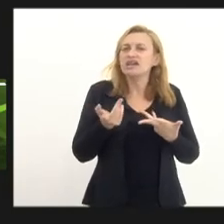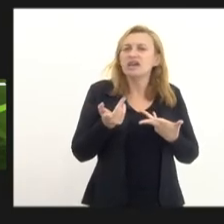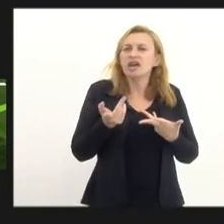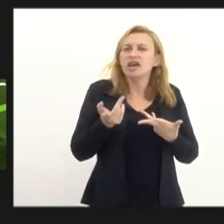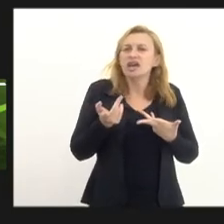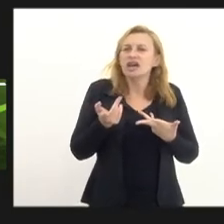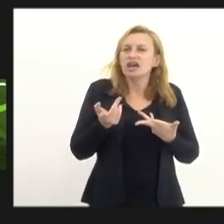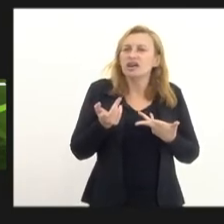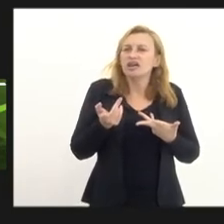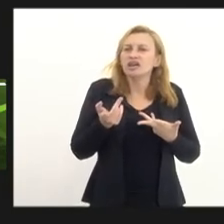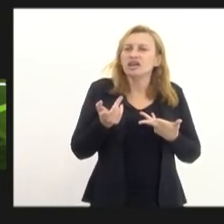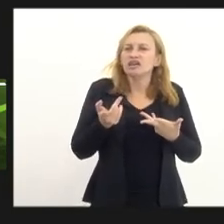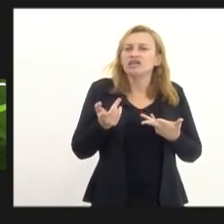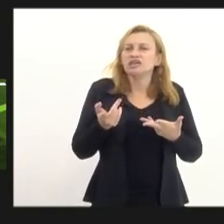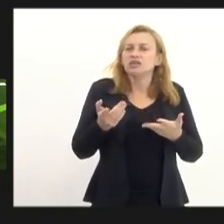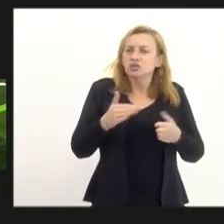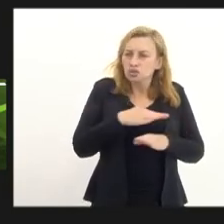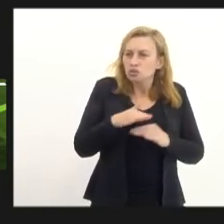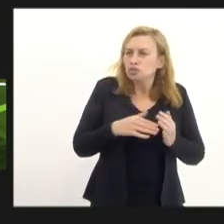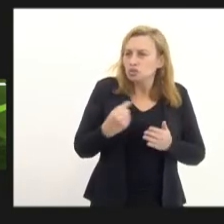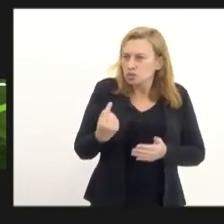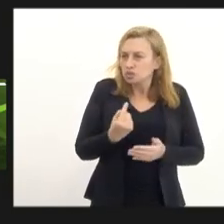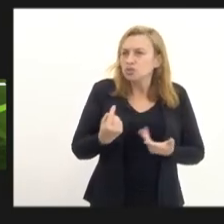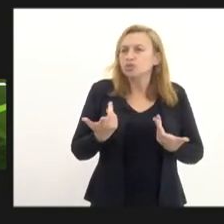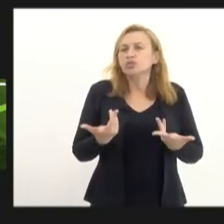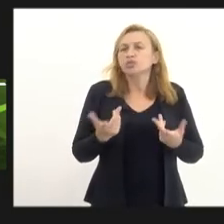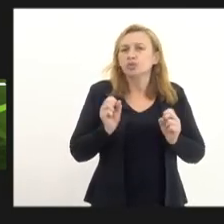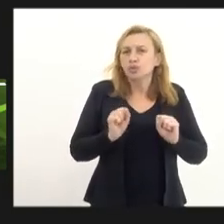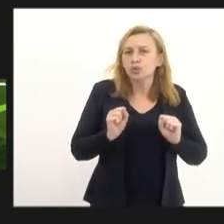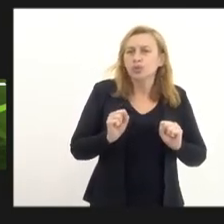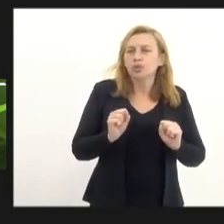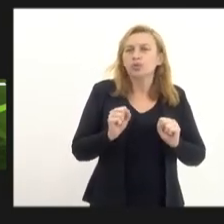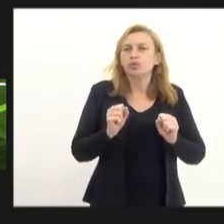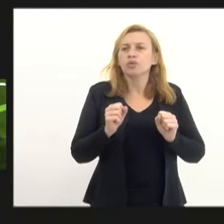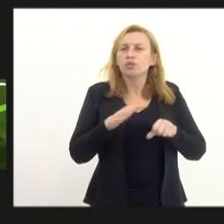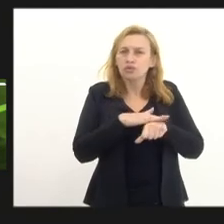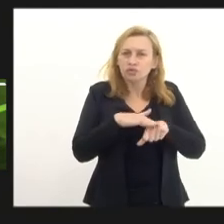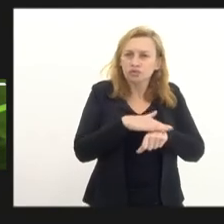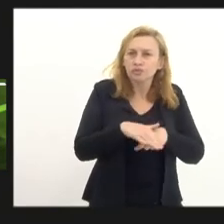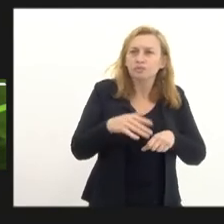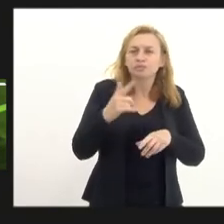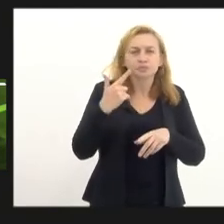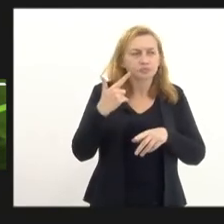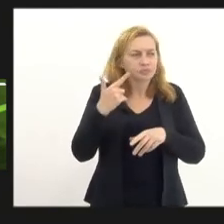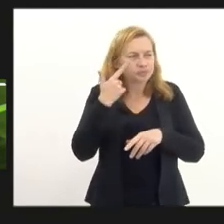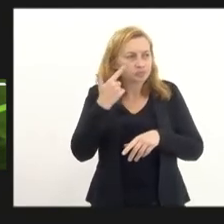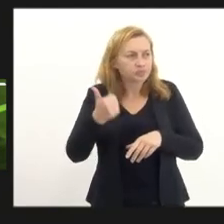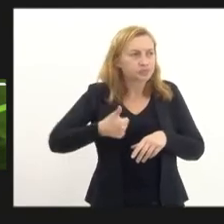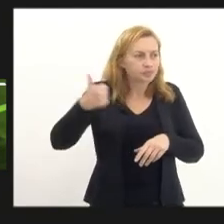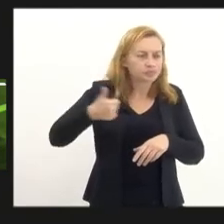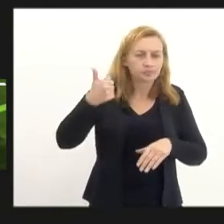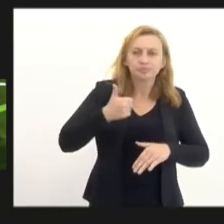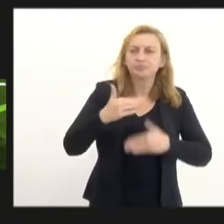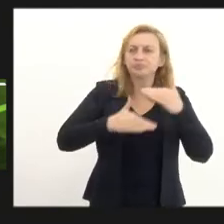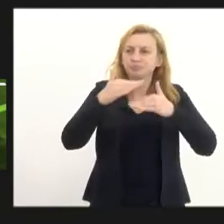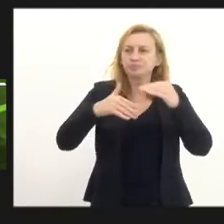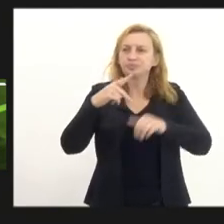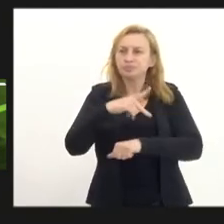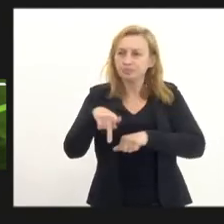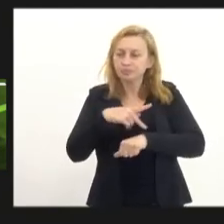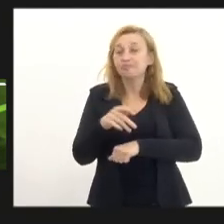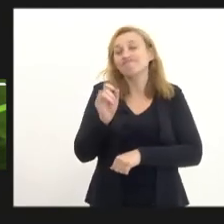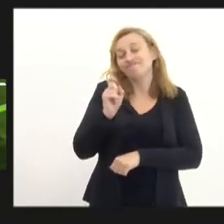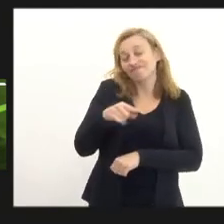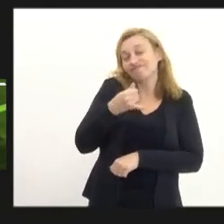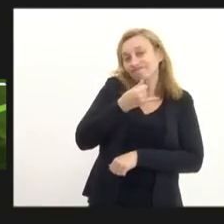fazer todos, né? Todos nós contribuindo um pouco para a melhoria do desenvolvimento do país, porque é muito